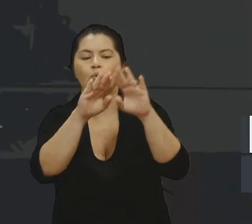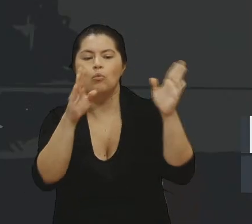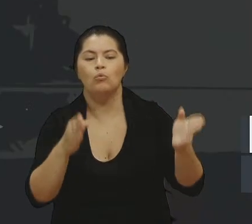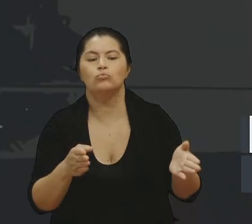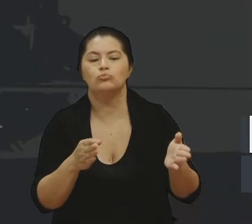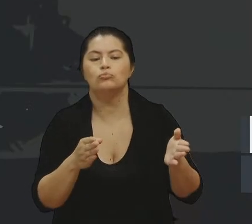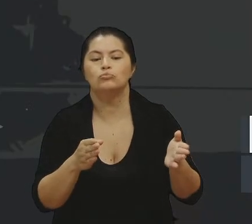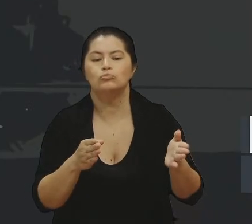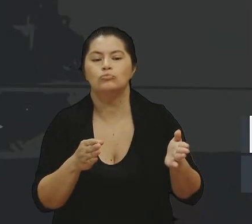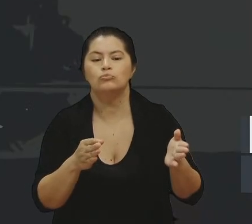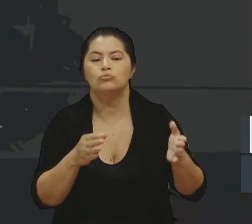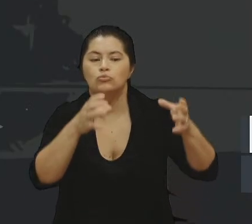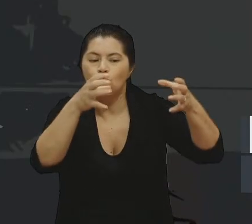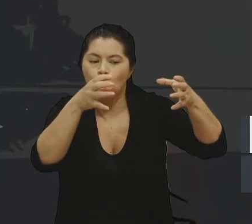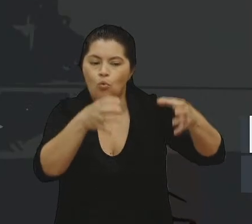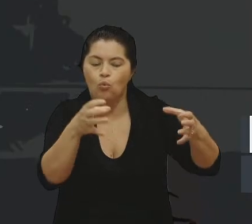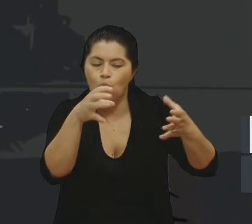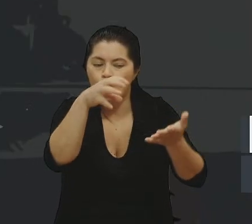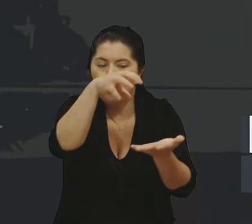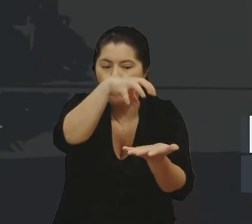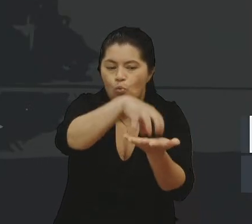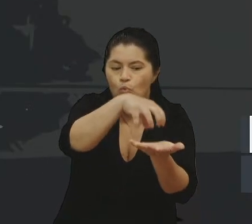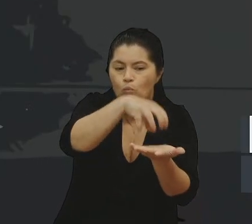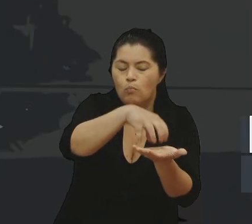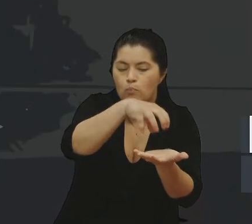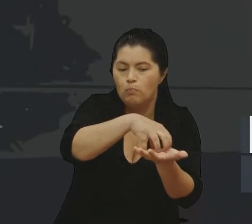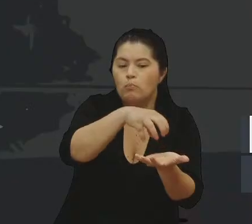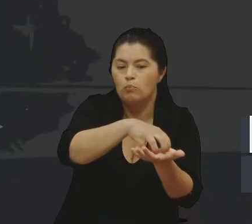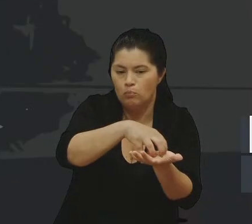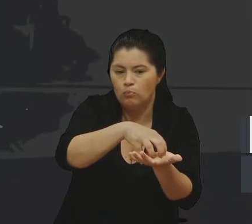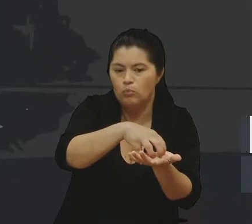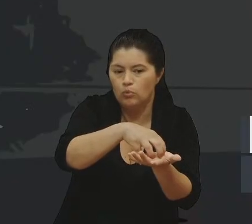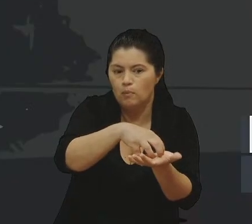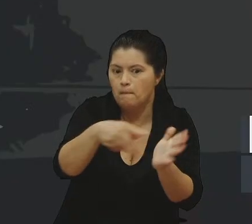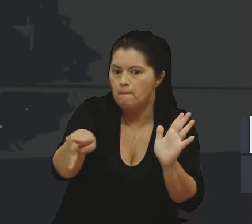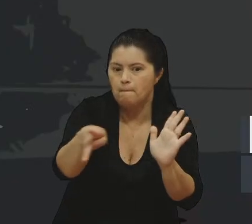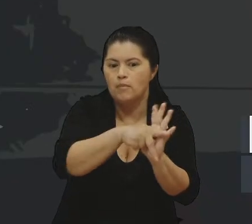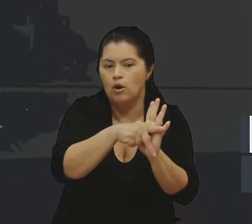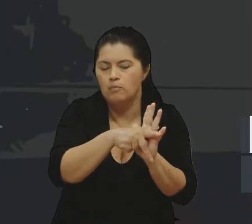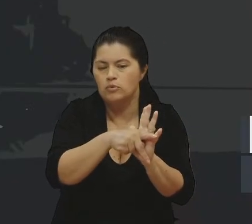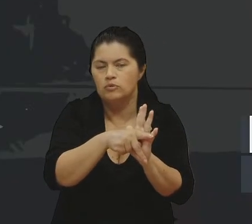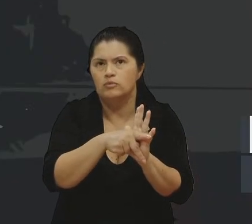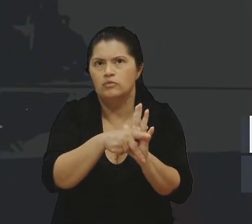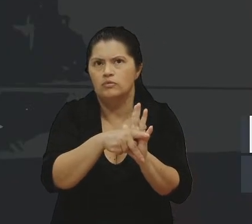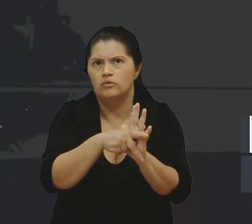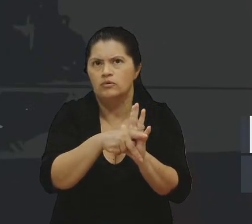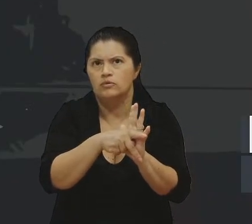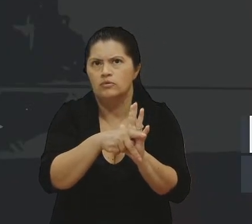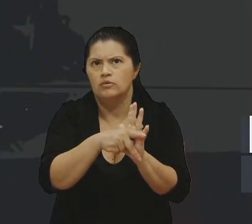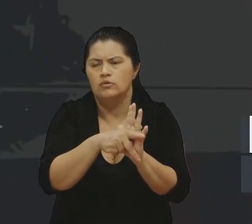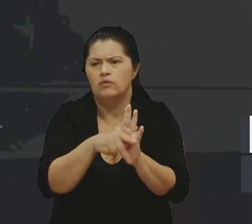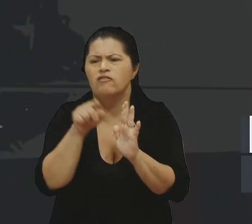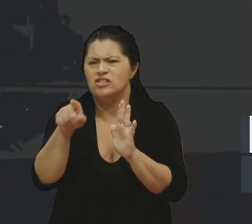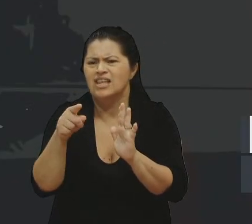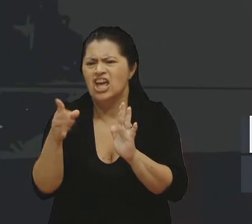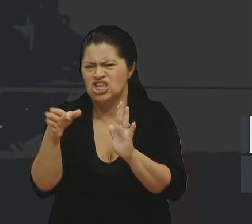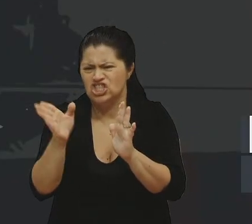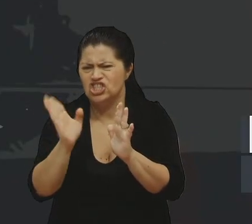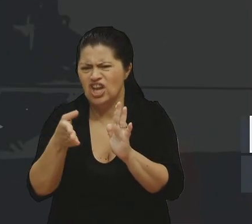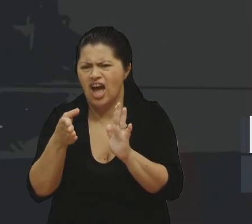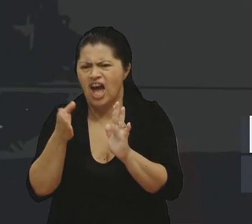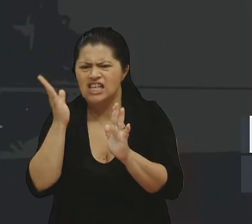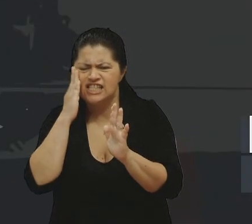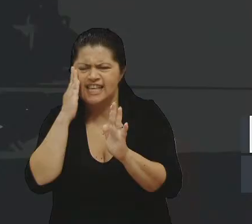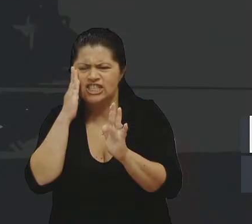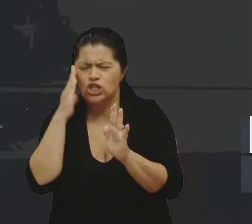já começo a pegar uma comunicação que diz respeito ao nicho, ou seja, dores e desejos. Quem aqui já ouviu falar do conceito de dor ou desejo? É o que nos motiva a fazer o que a gente